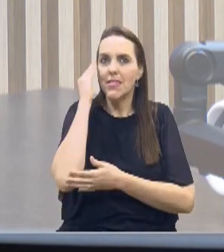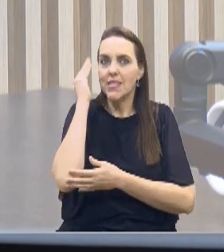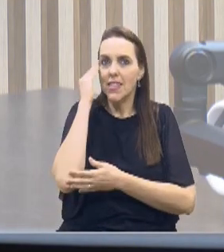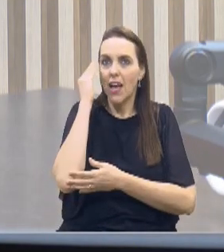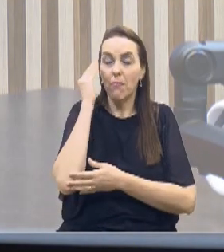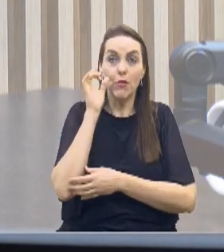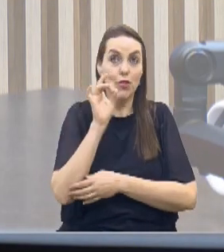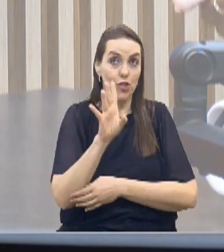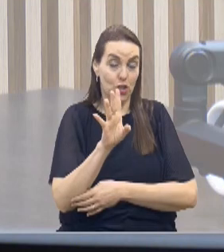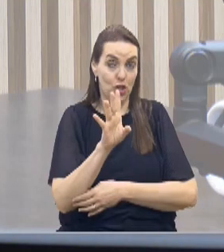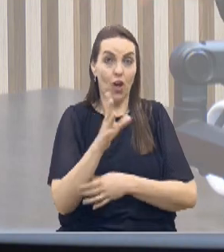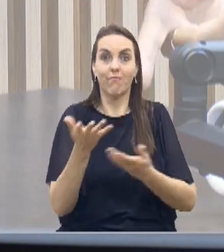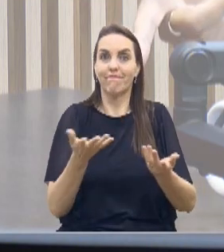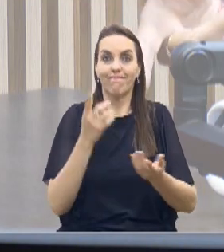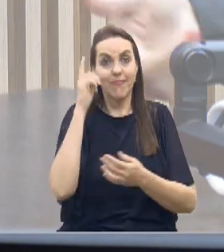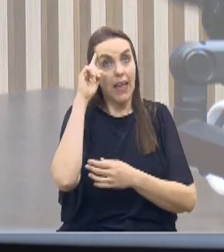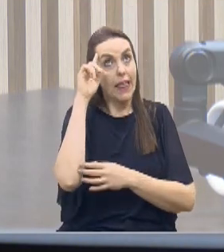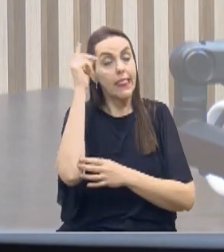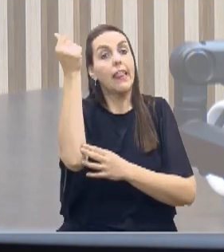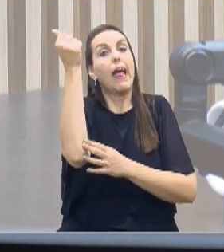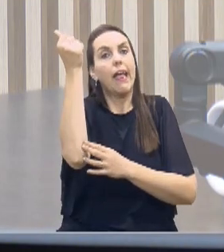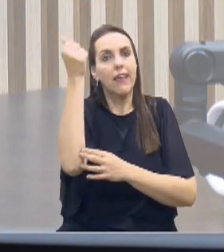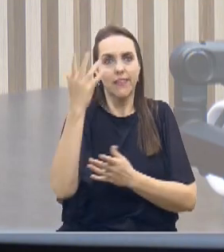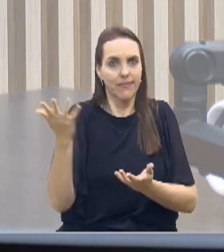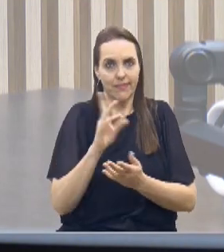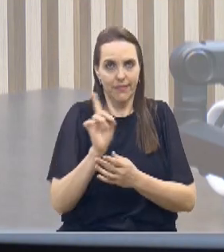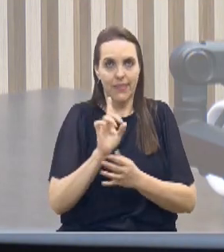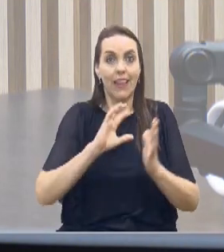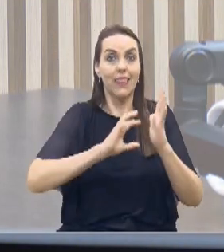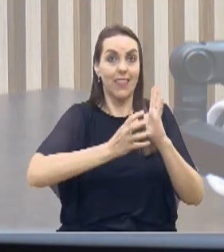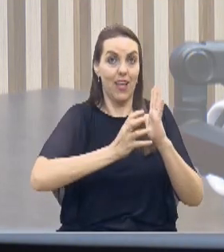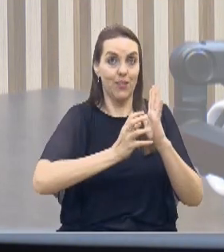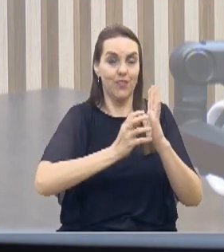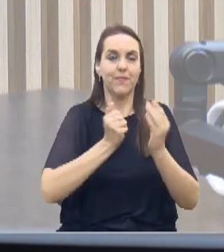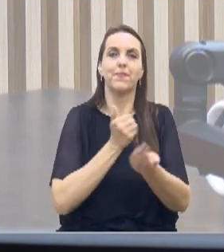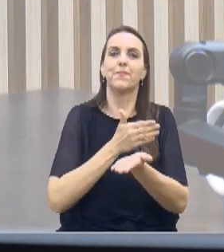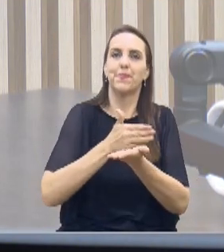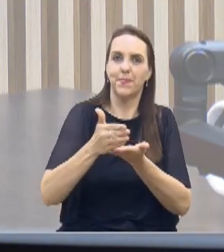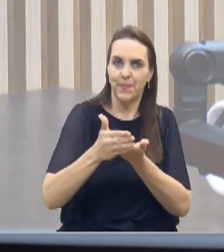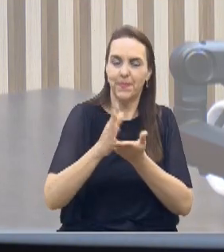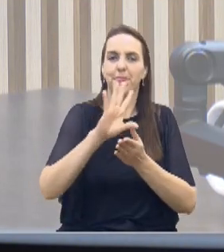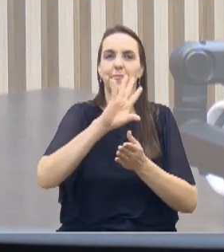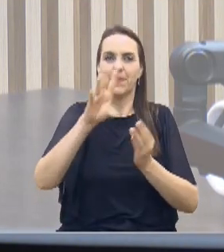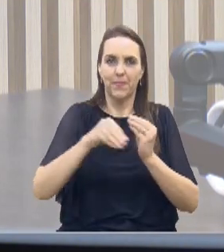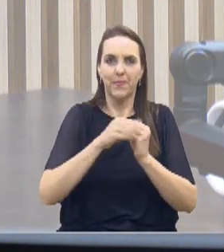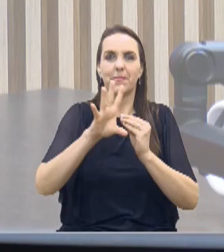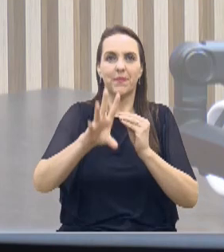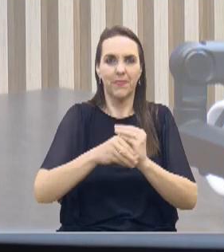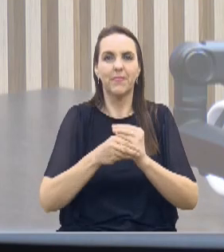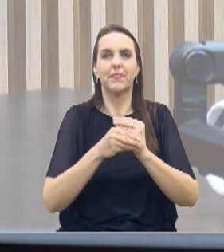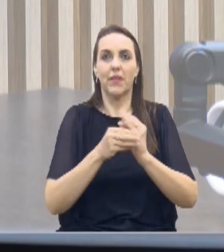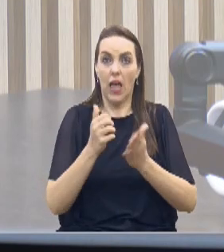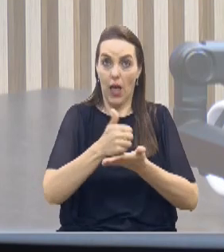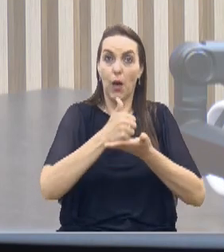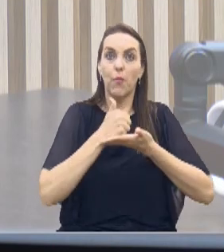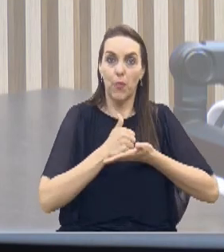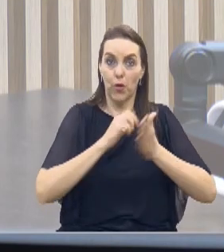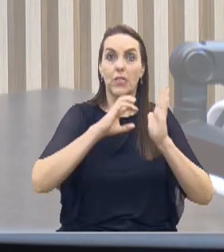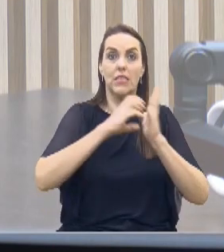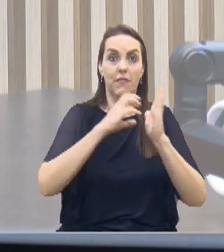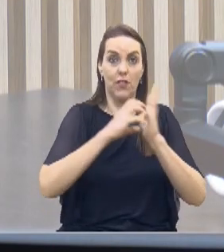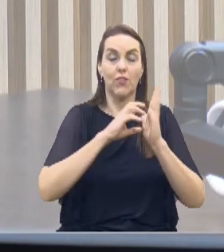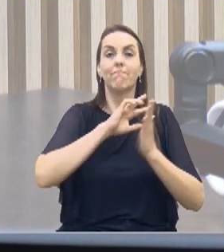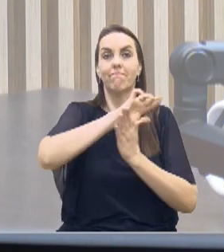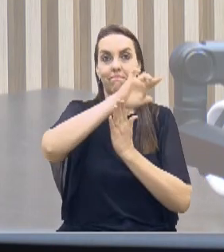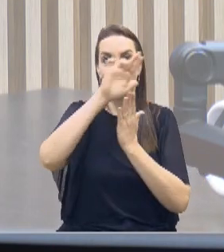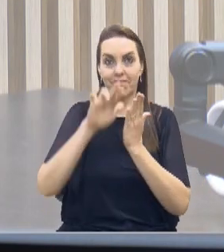só empírico, a gente precisa ter dados. Então a gente já começou a implantar algumas coisas assim, com o apoio de vários servidores que são ótimos nesse sentido e